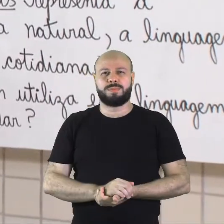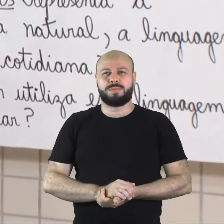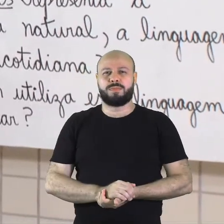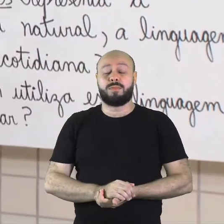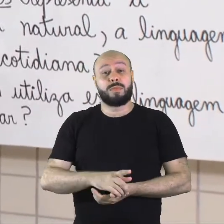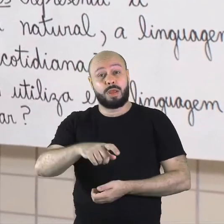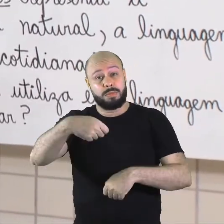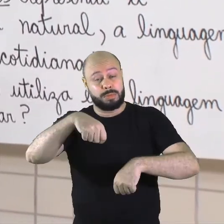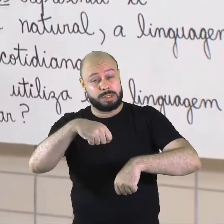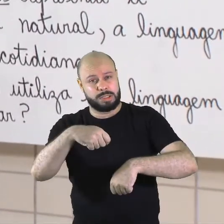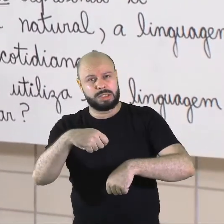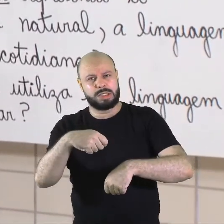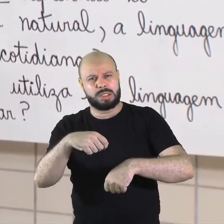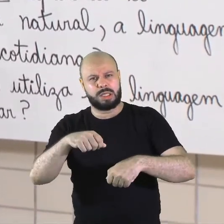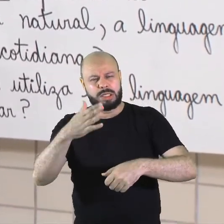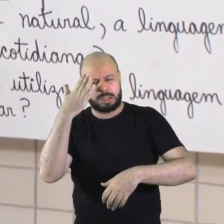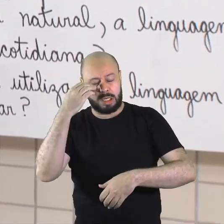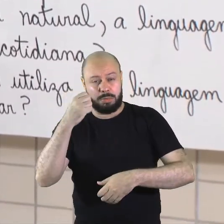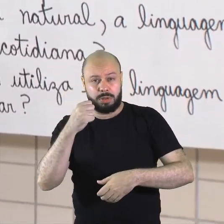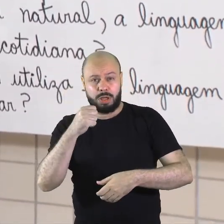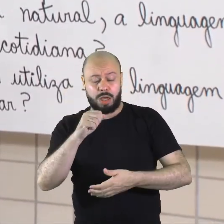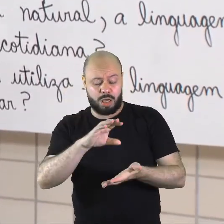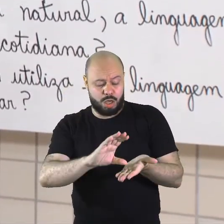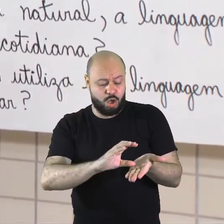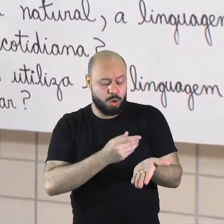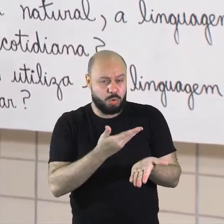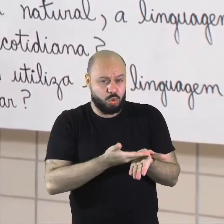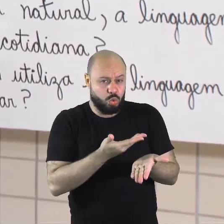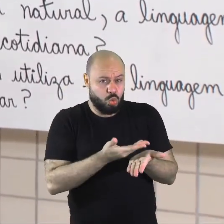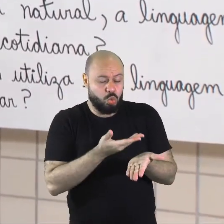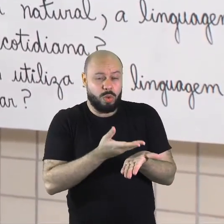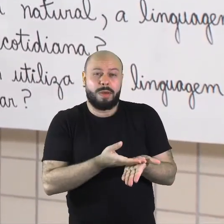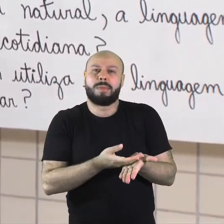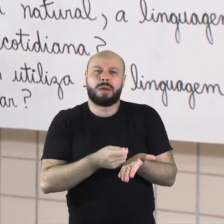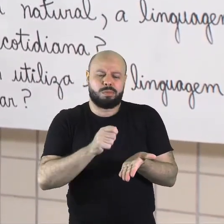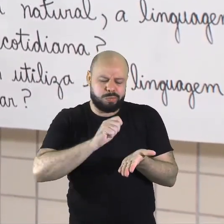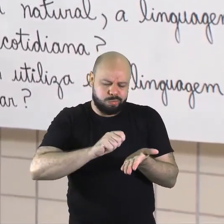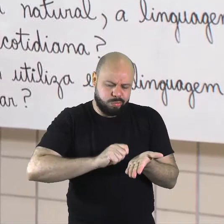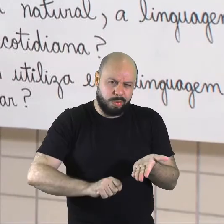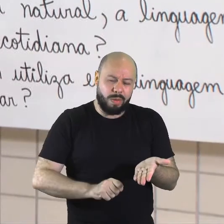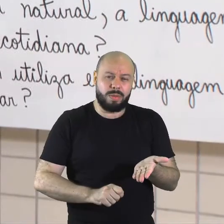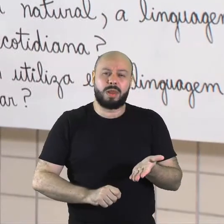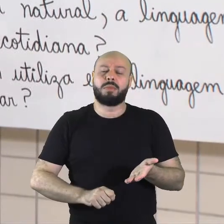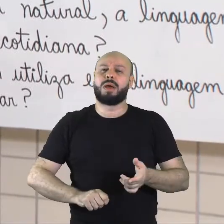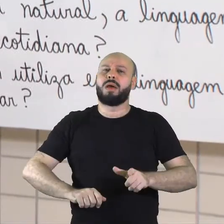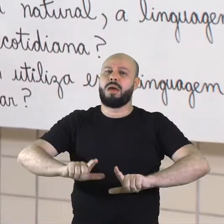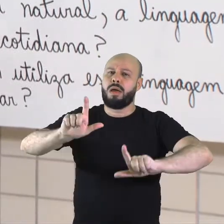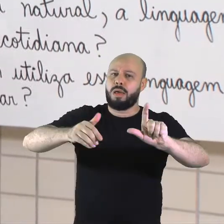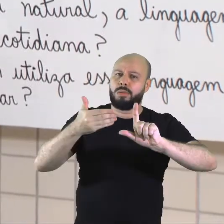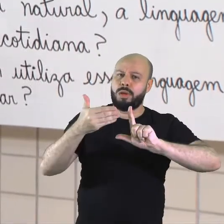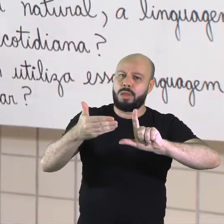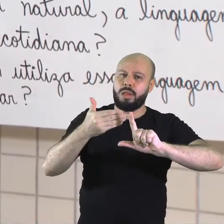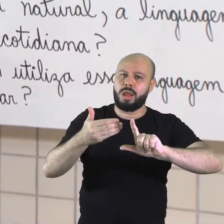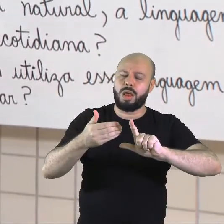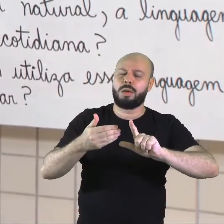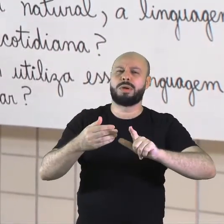que vocês têm em mãos, que é o bloco de estudo, né? E assistam as teleaulas, revisem,